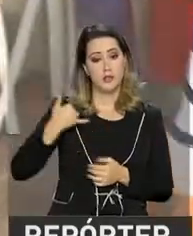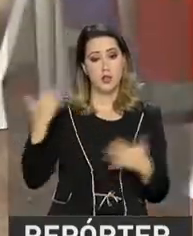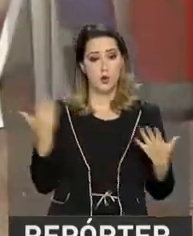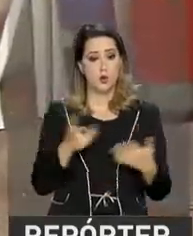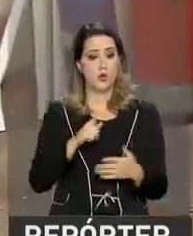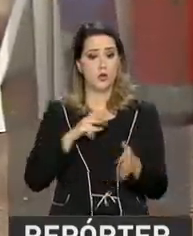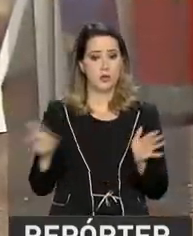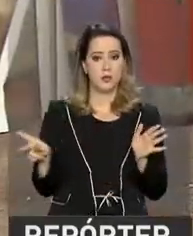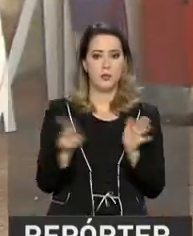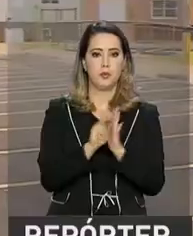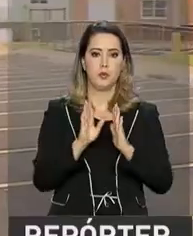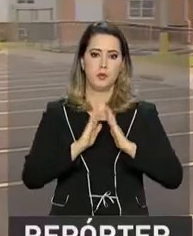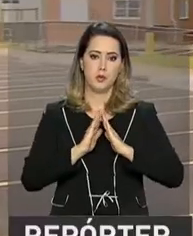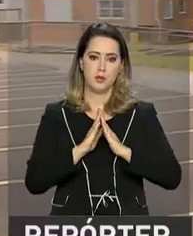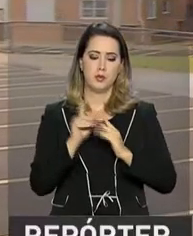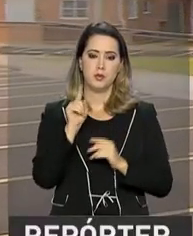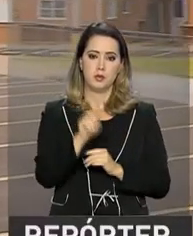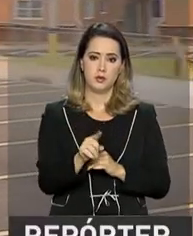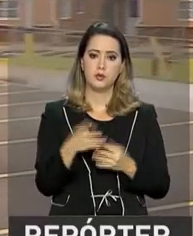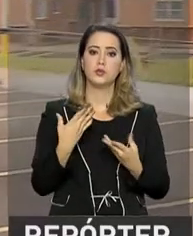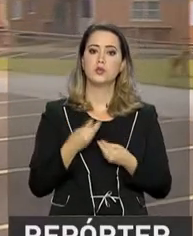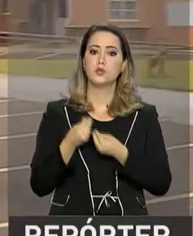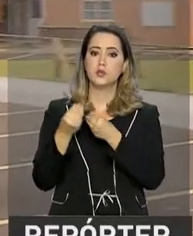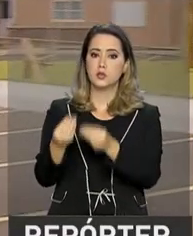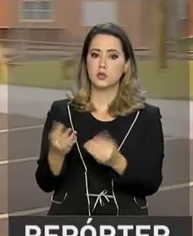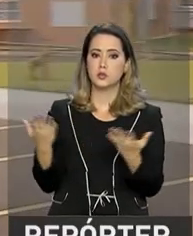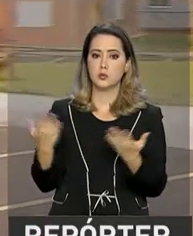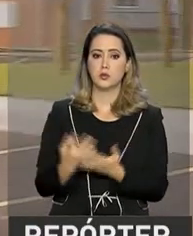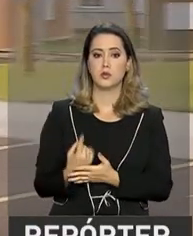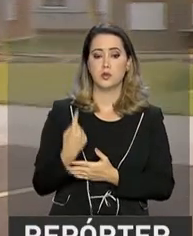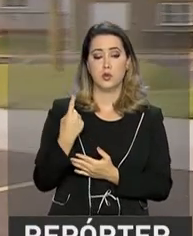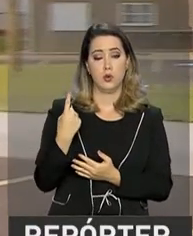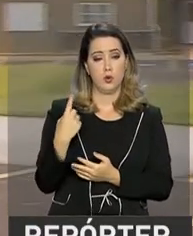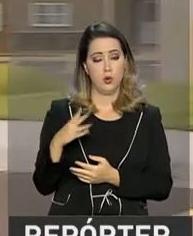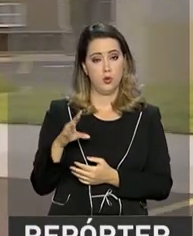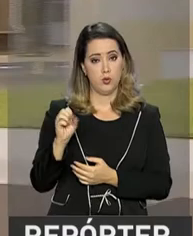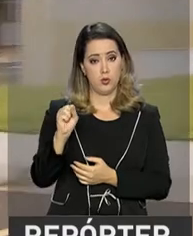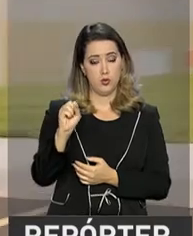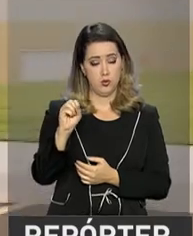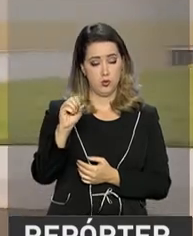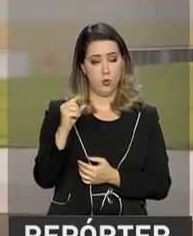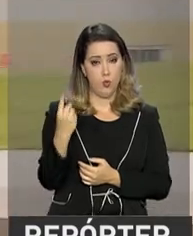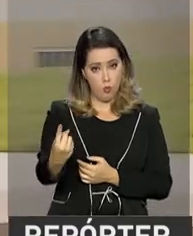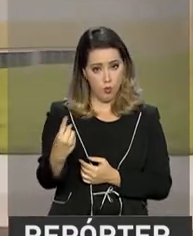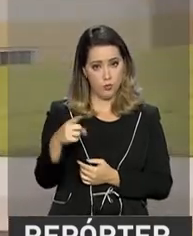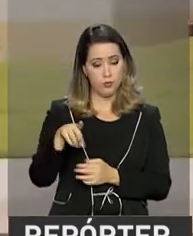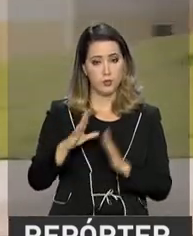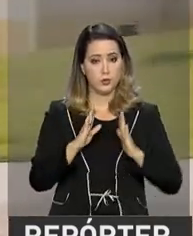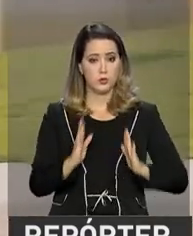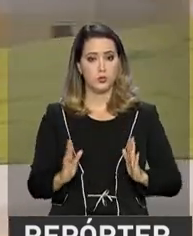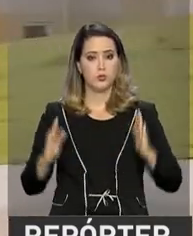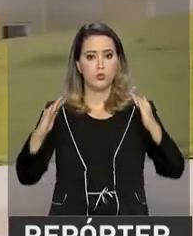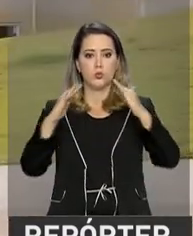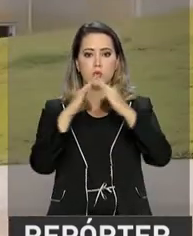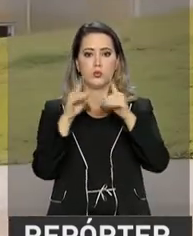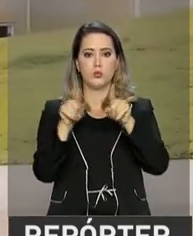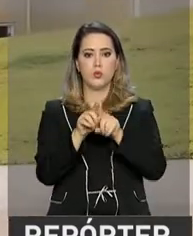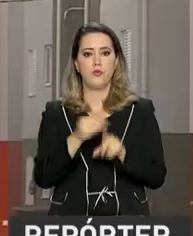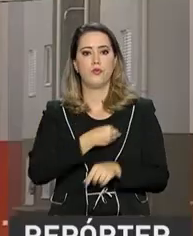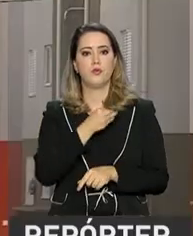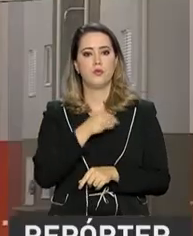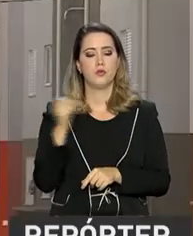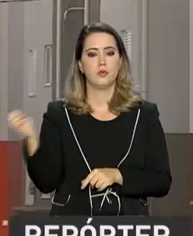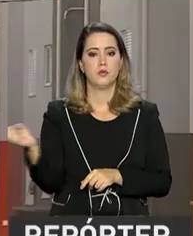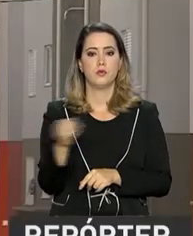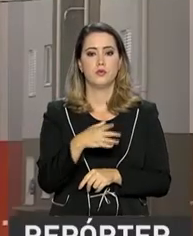ter a casa própria ela acaba de receber um dos 896 apartamentos do residencial vida nova